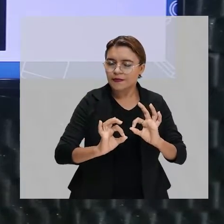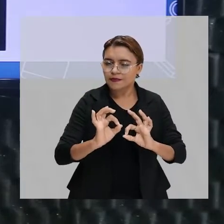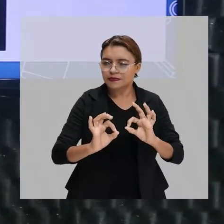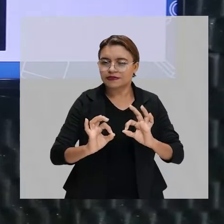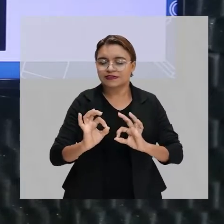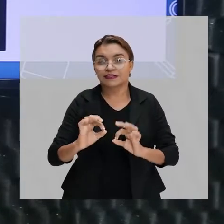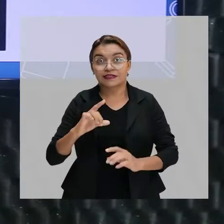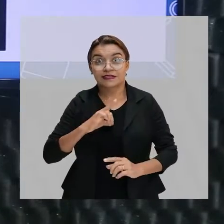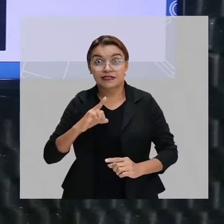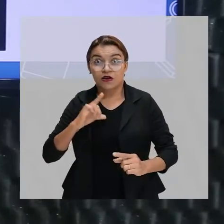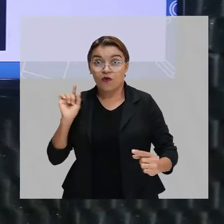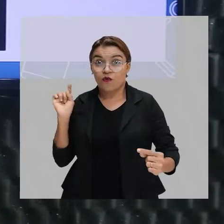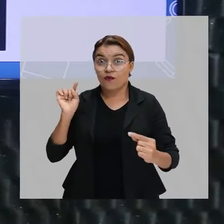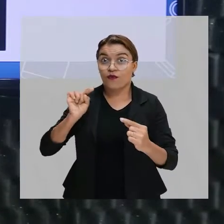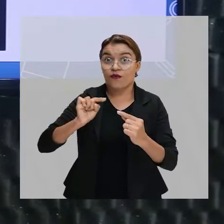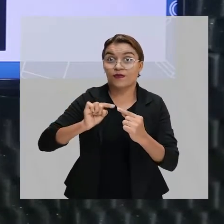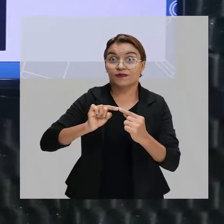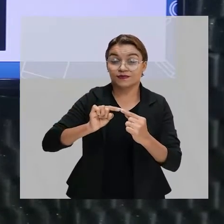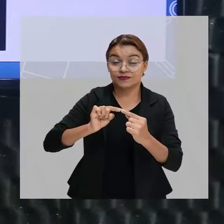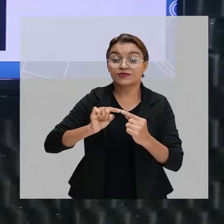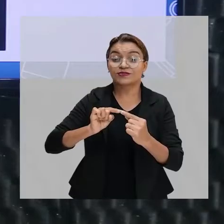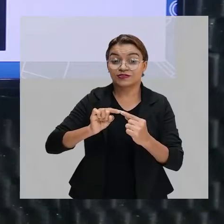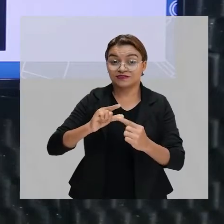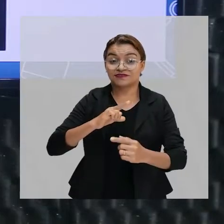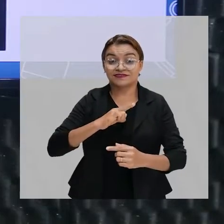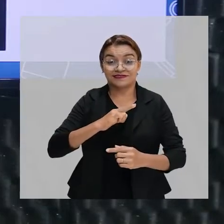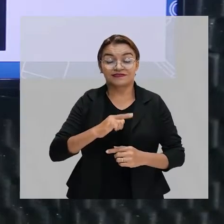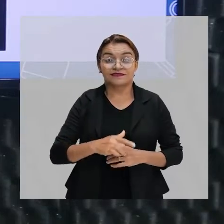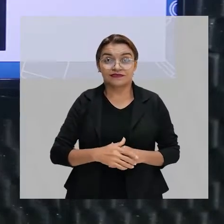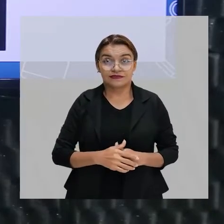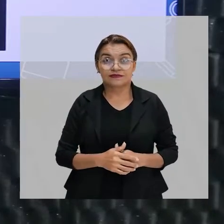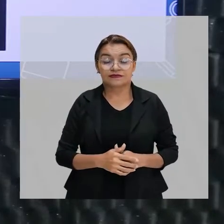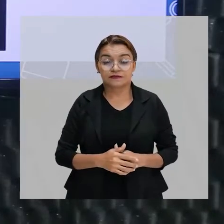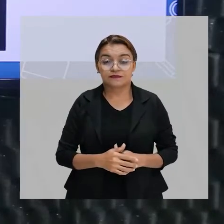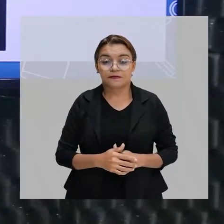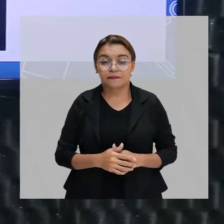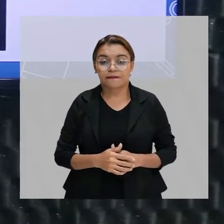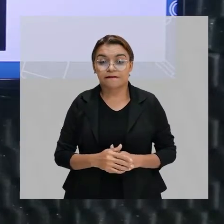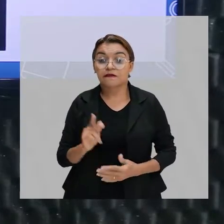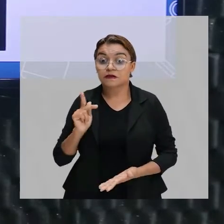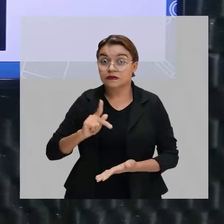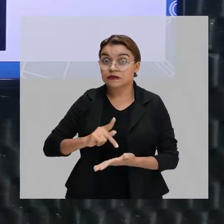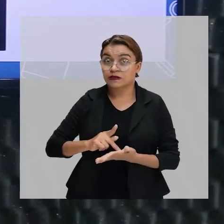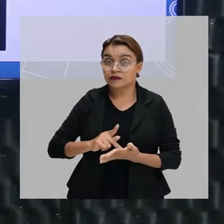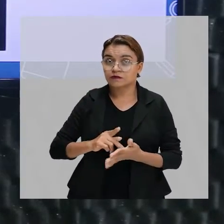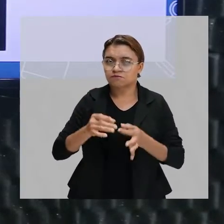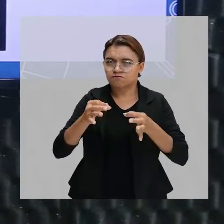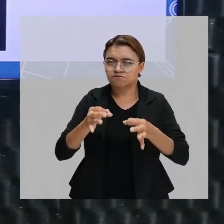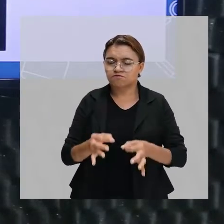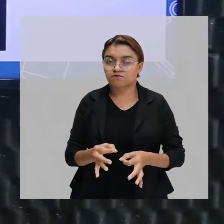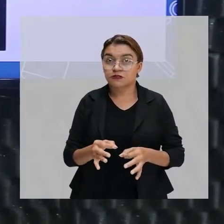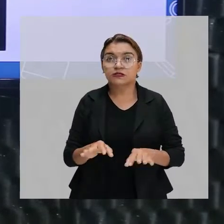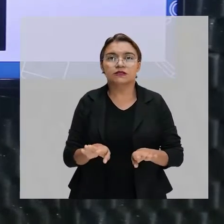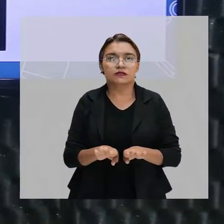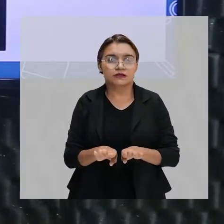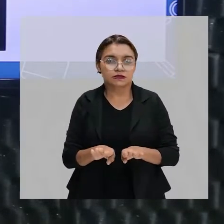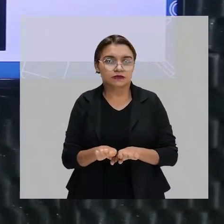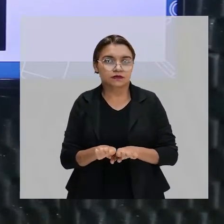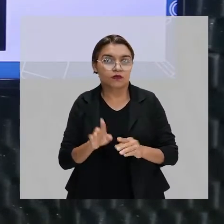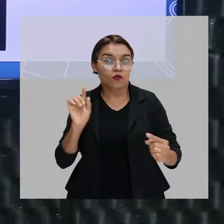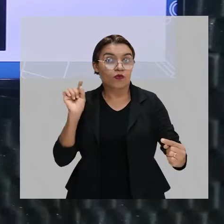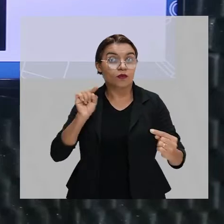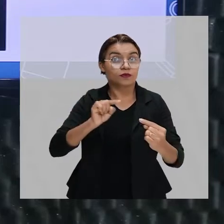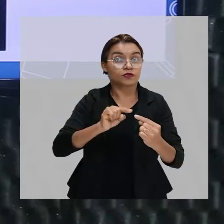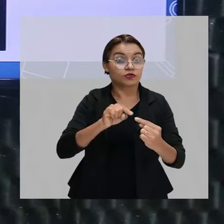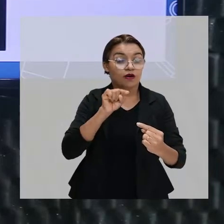organizados para alcançar um objetivo concretamente definido e geralmente esse